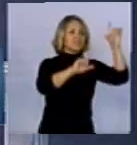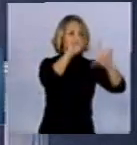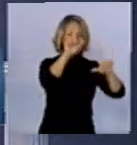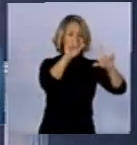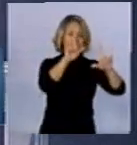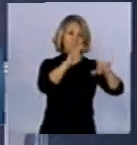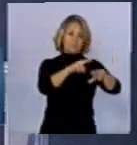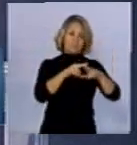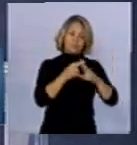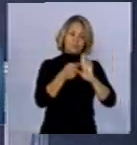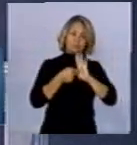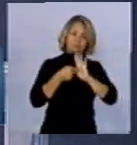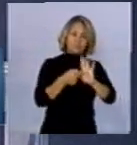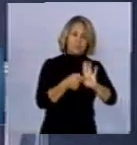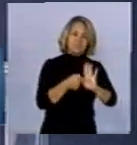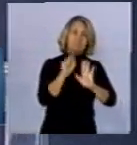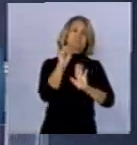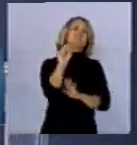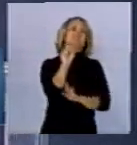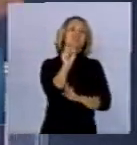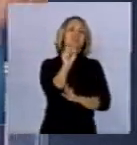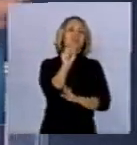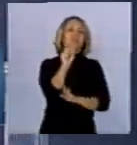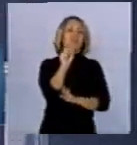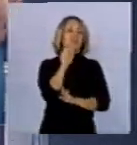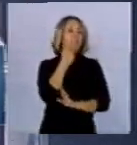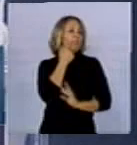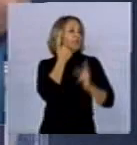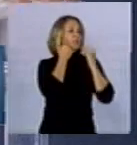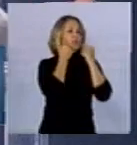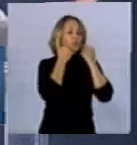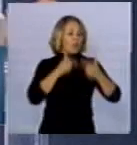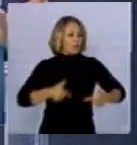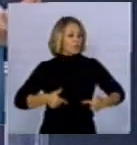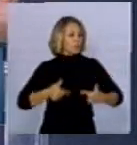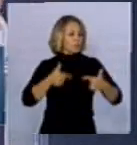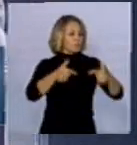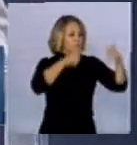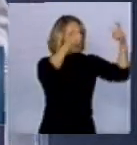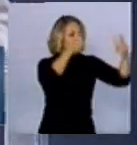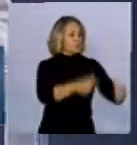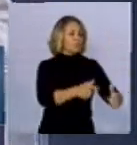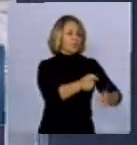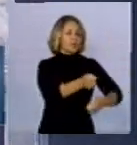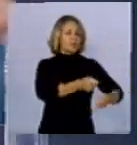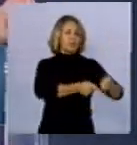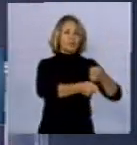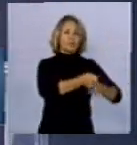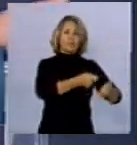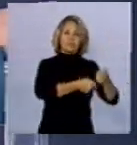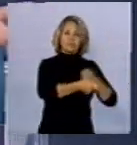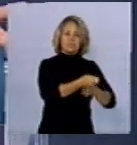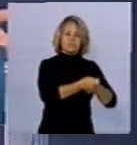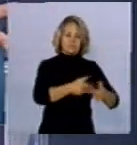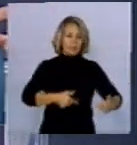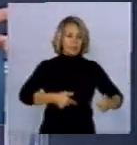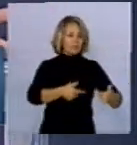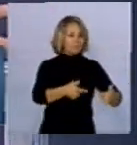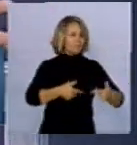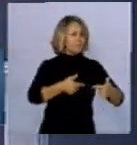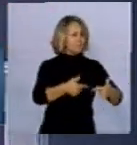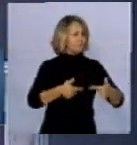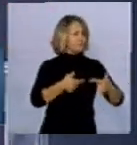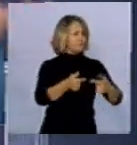então aí o que se trava é uma natural luta por espaço econômico trata-se de uma luta Econômica